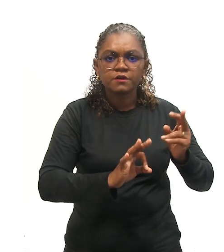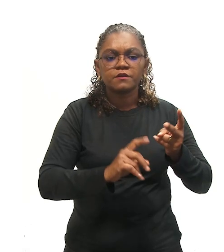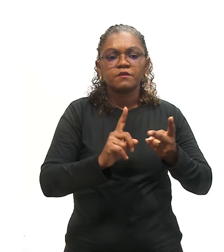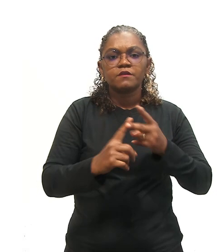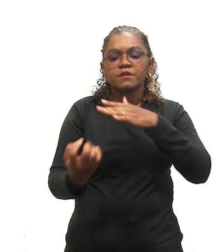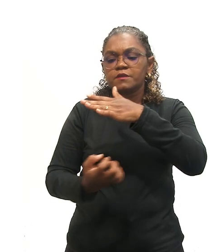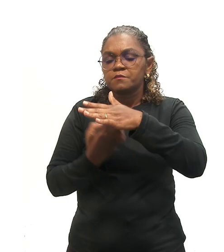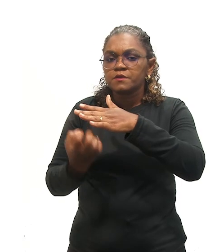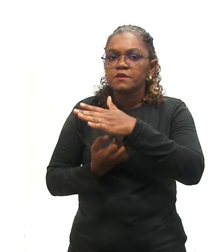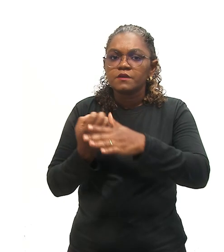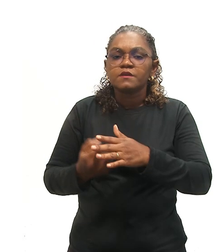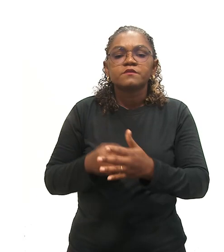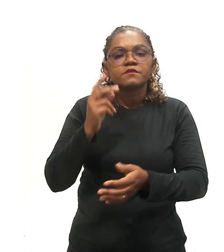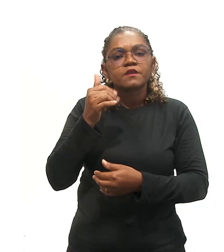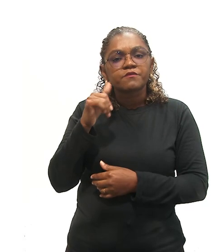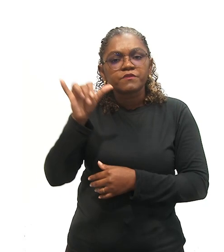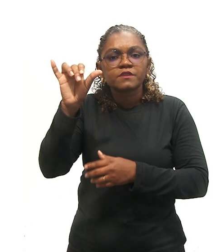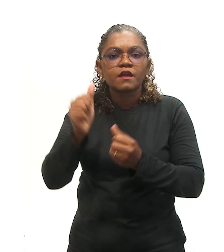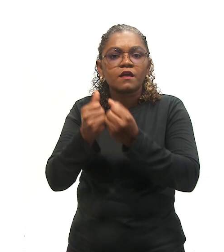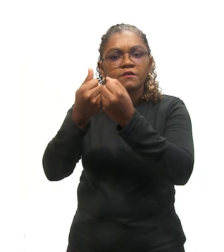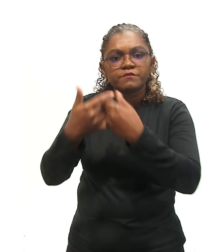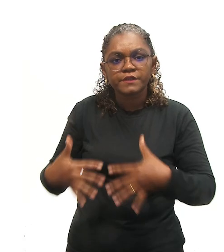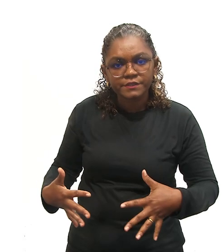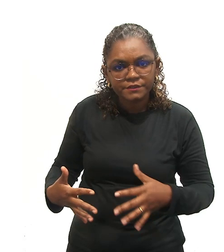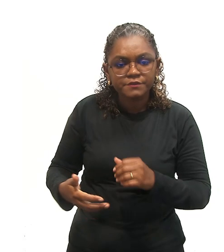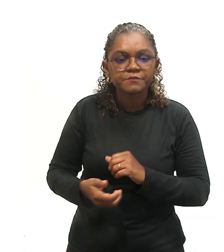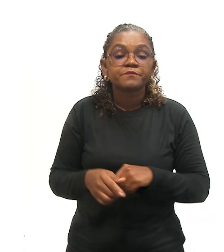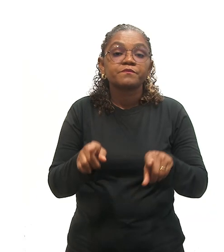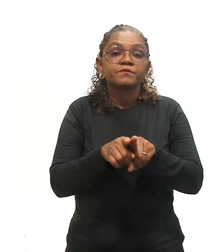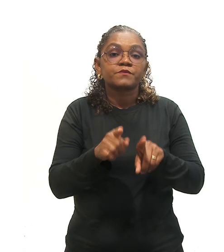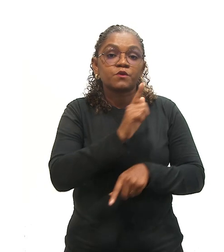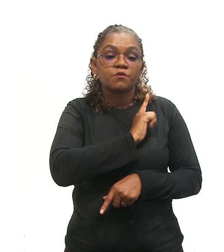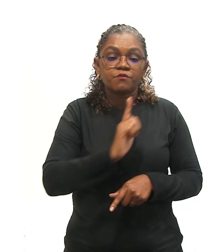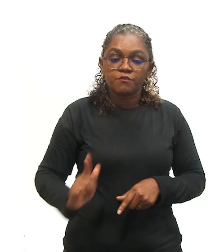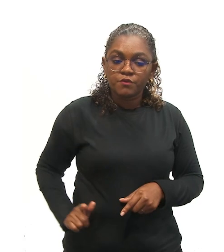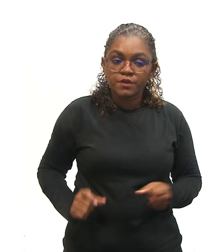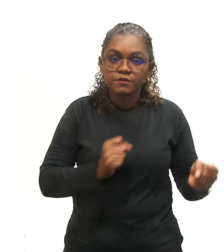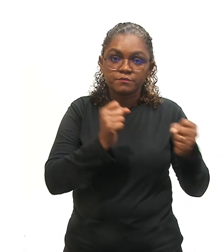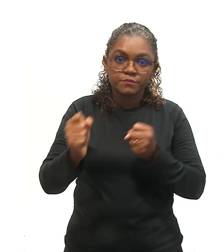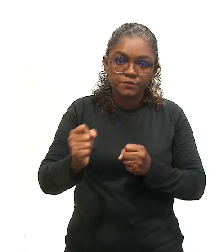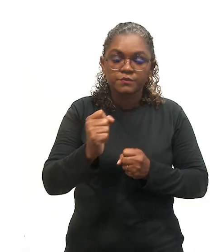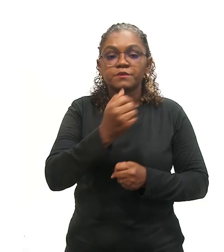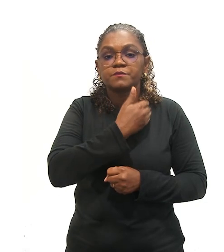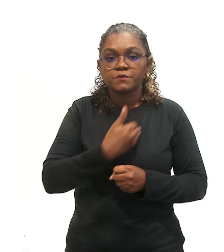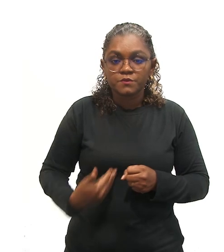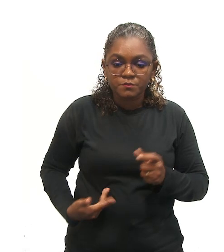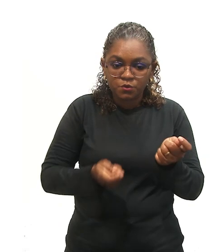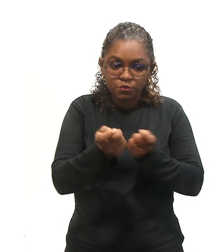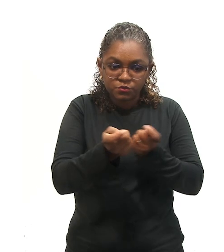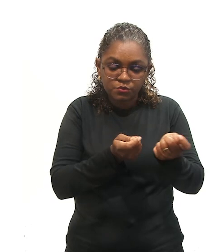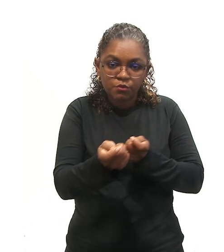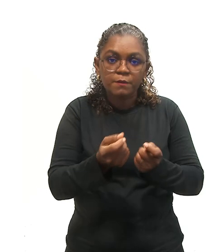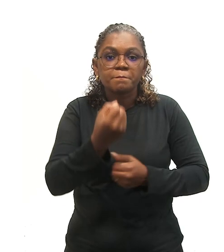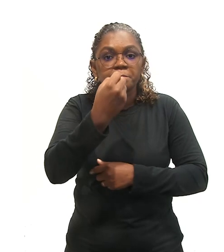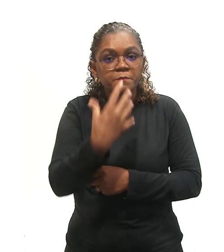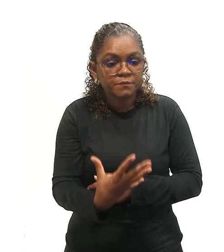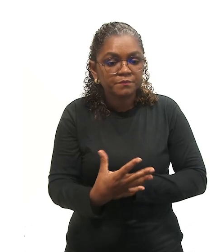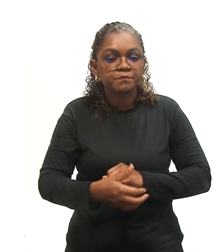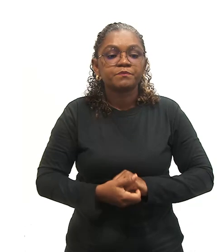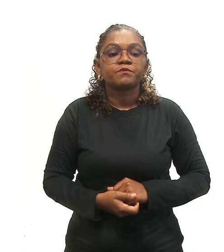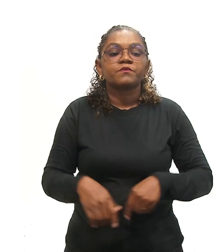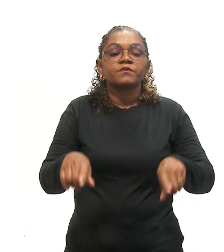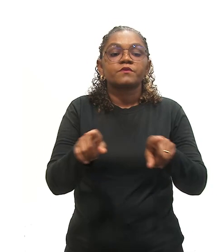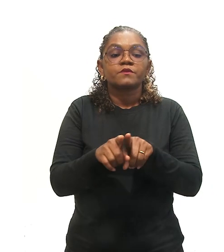tanto em falência e o governo fica muito melhor estruturado quando a inflação está controlada. Além